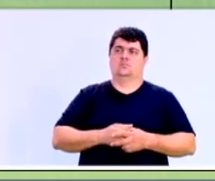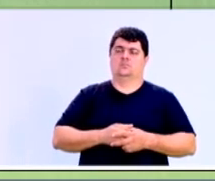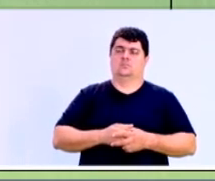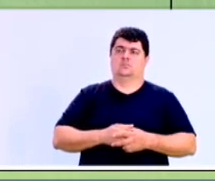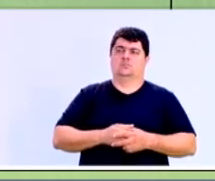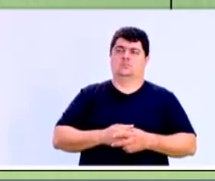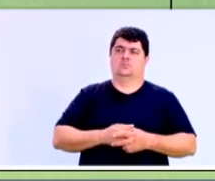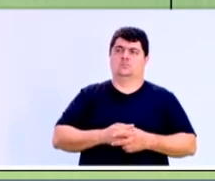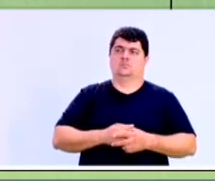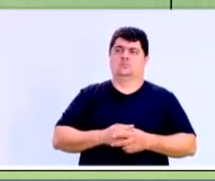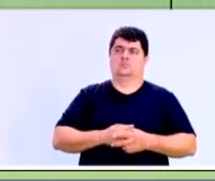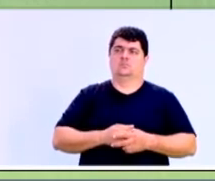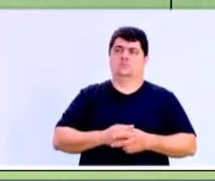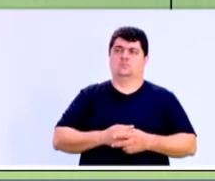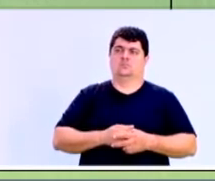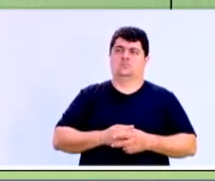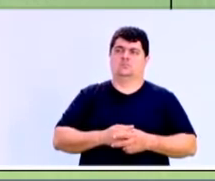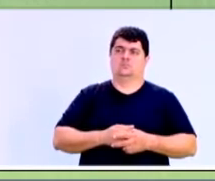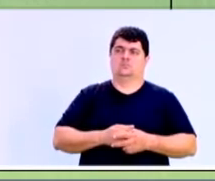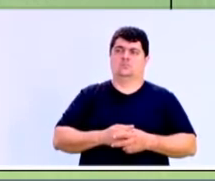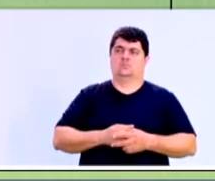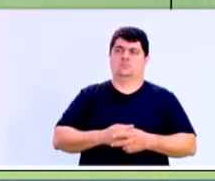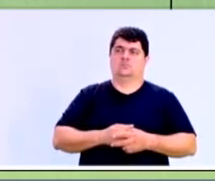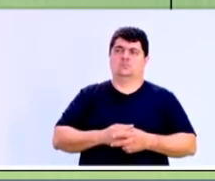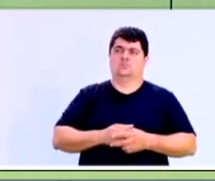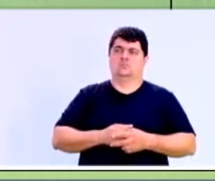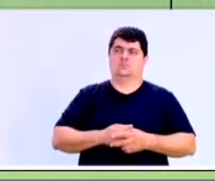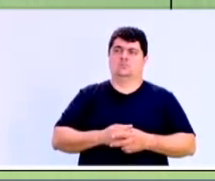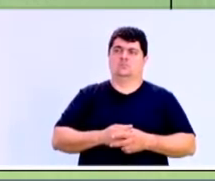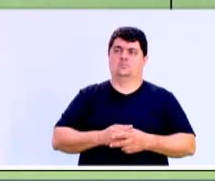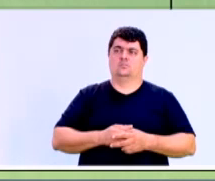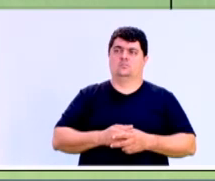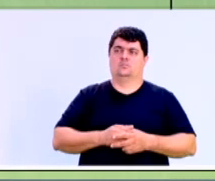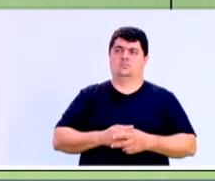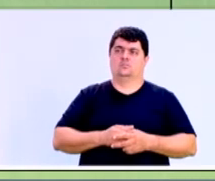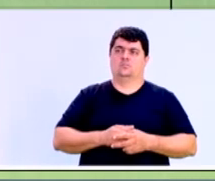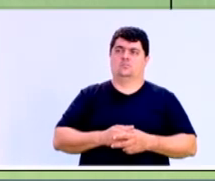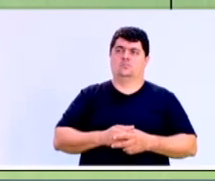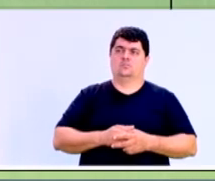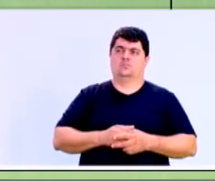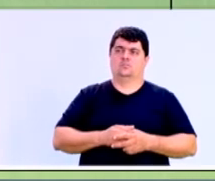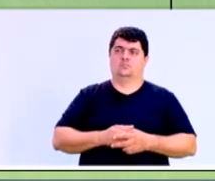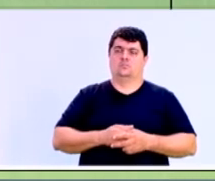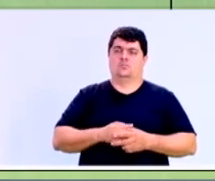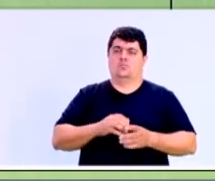35 e 98, mais 11,93.